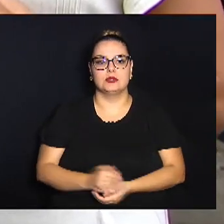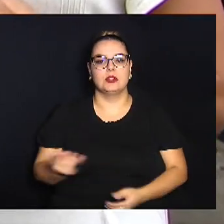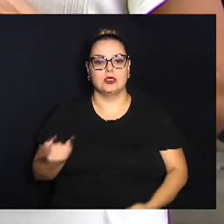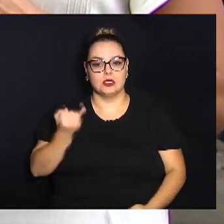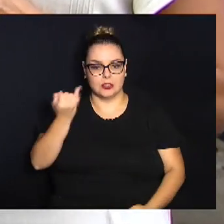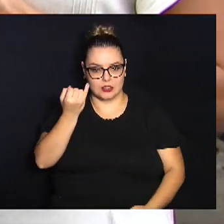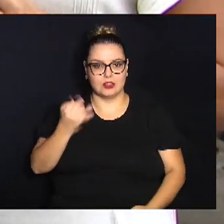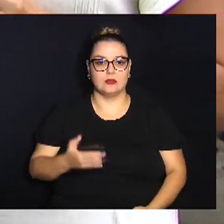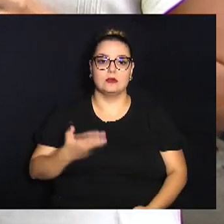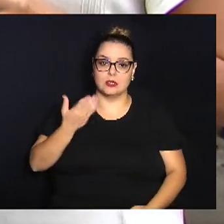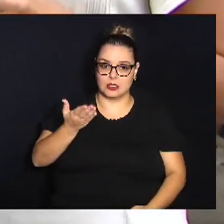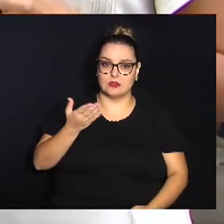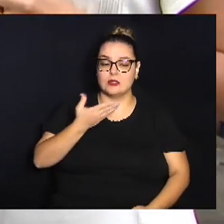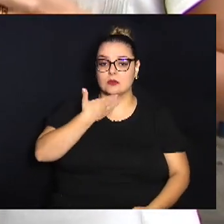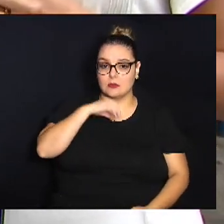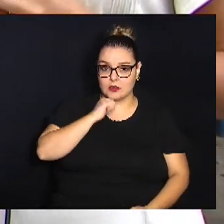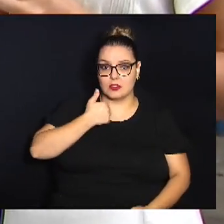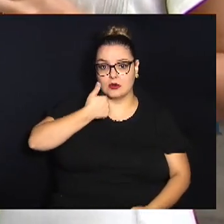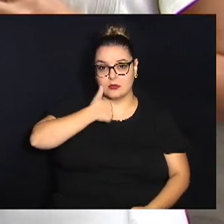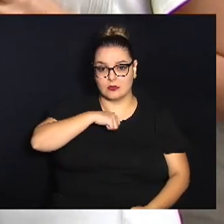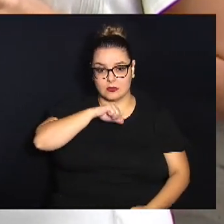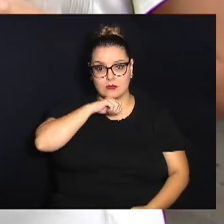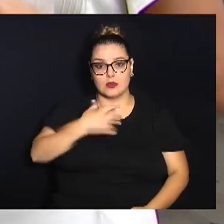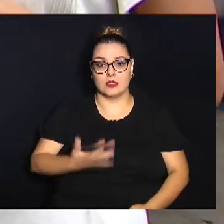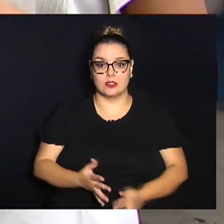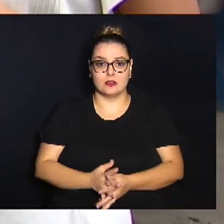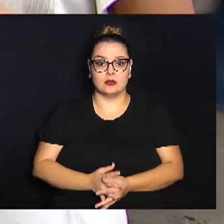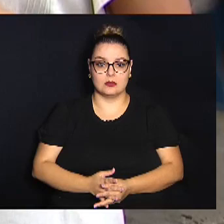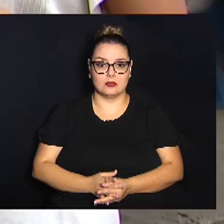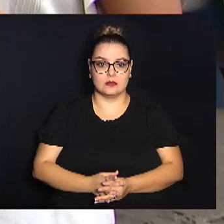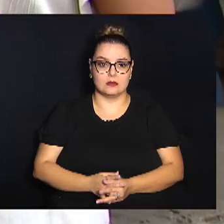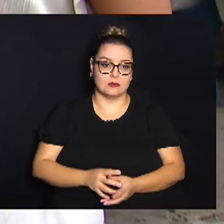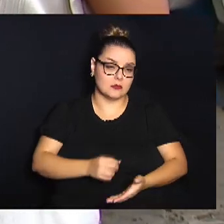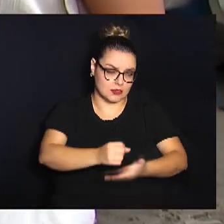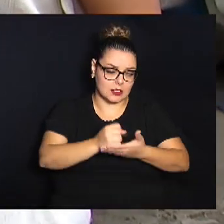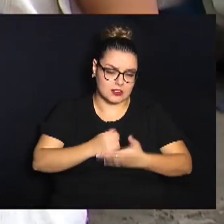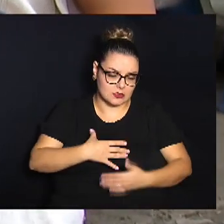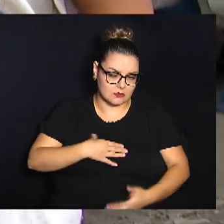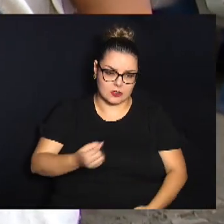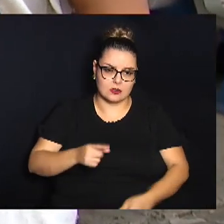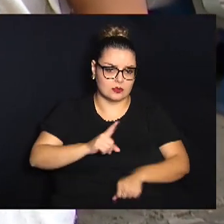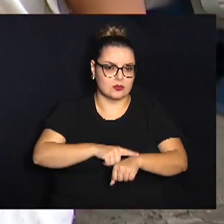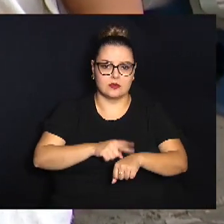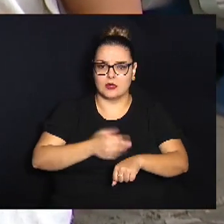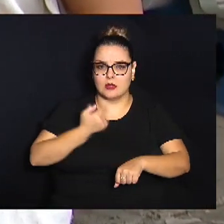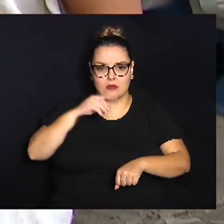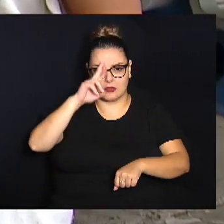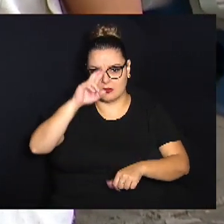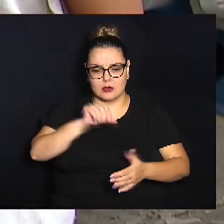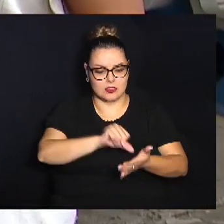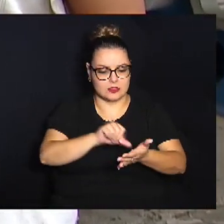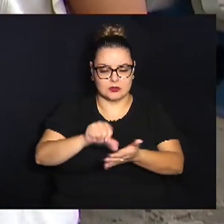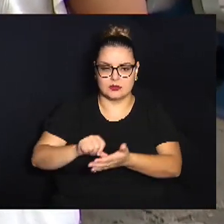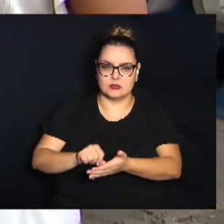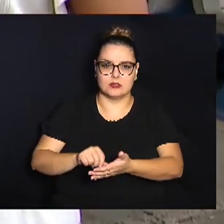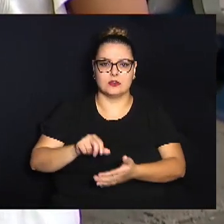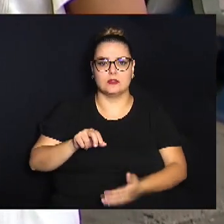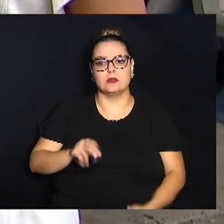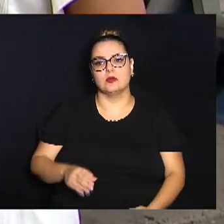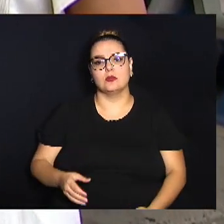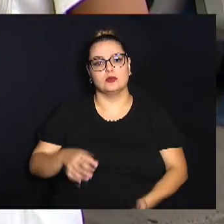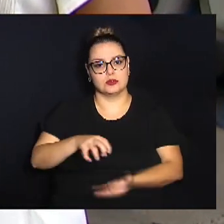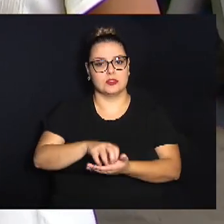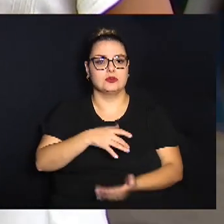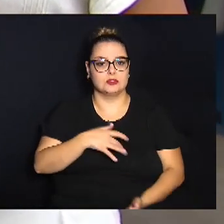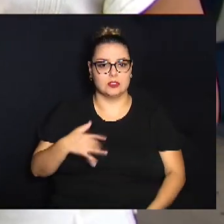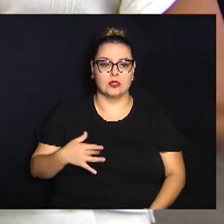Importante, né? Você que é pai, você que é mãe, trazer o seu filho, seja no horário do almoço, as unidades básicas, os centros de